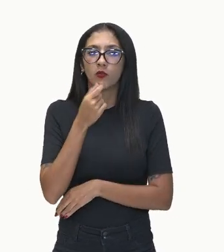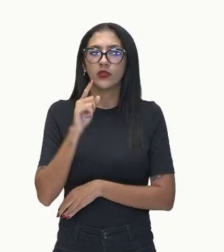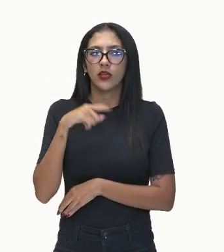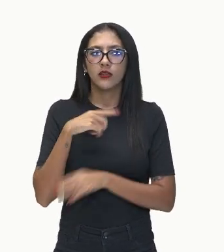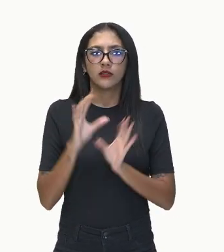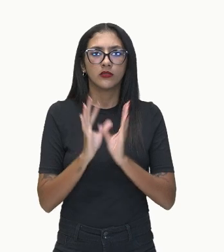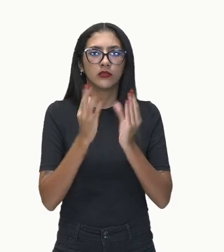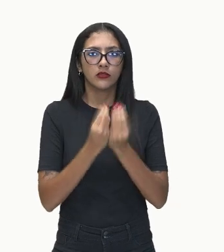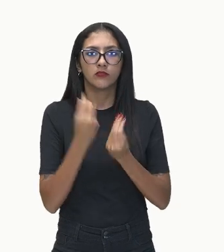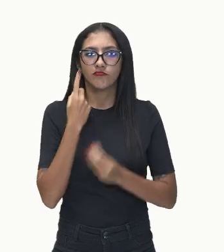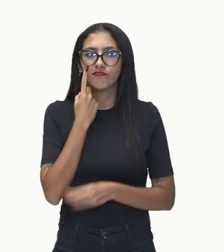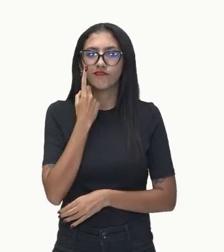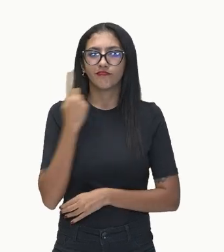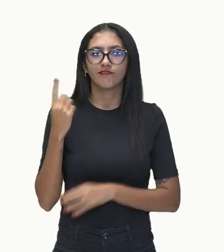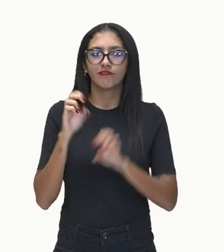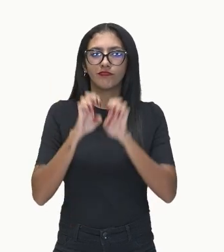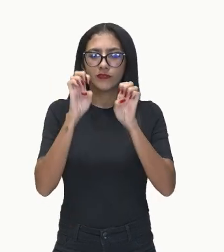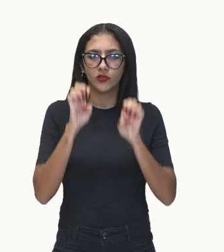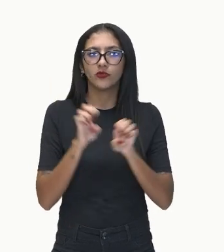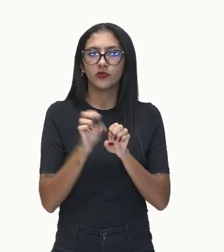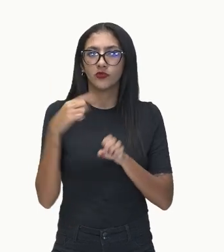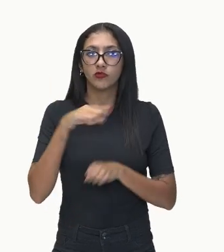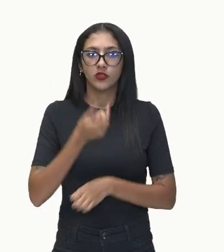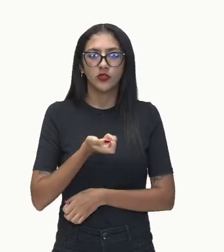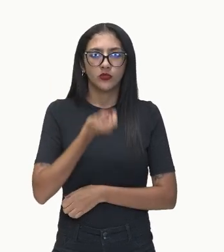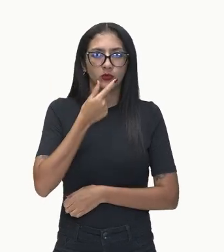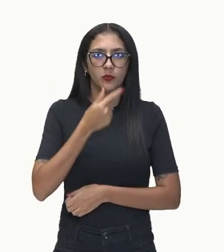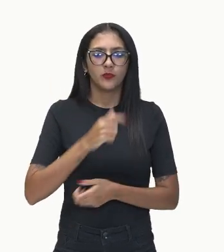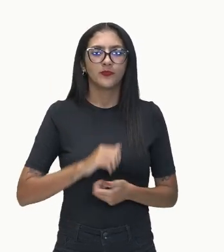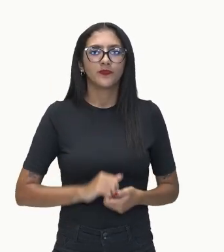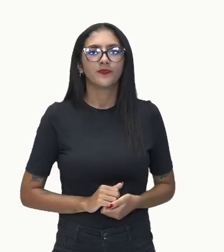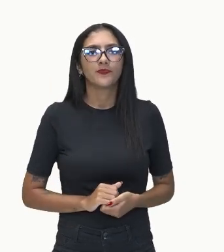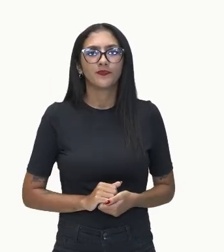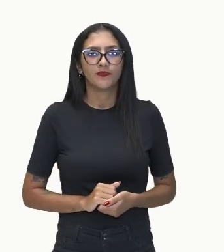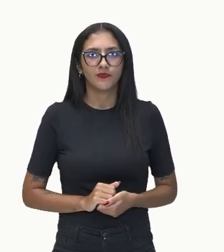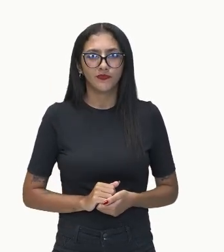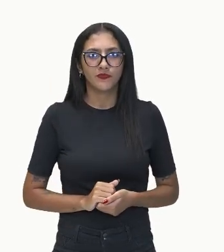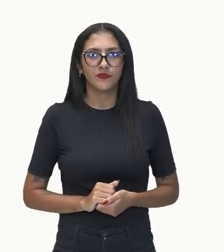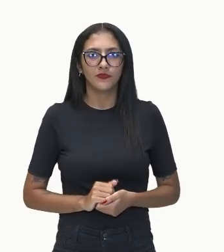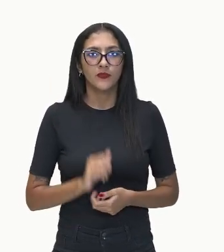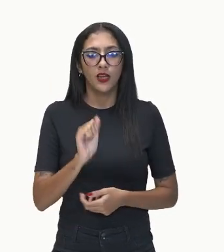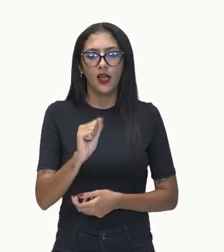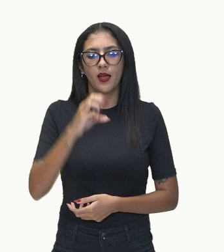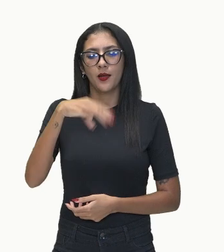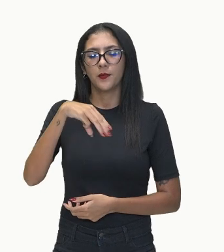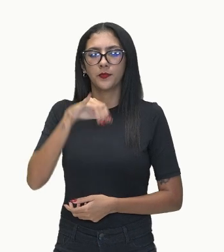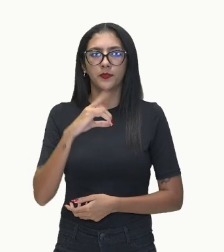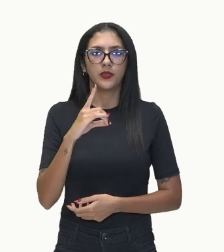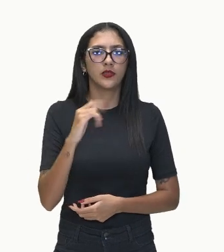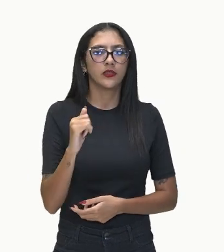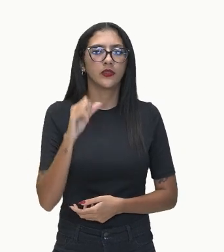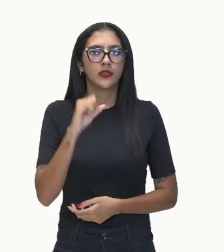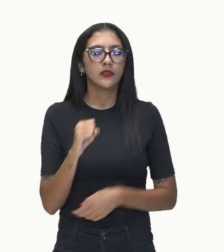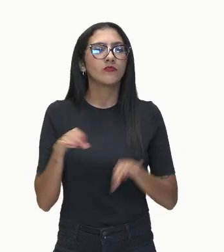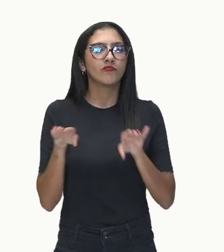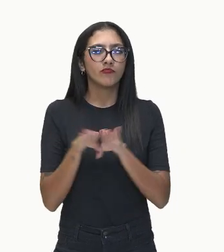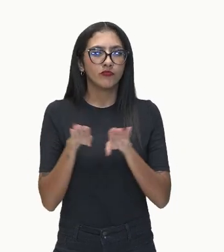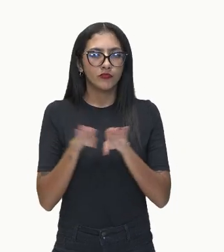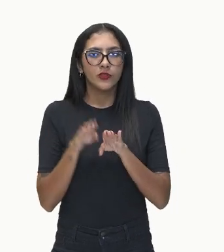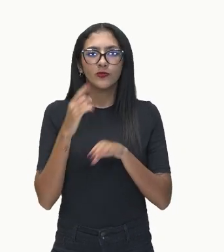esse composto que você está ingerindo. E as amidas, diferentemente da amina, tem agora